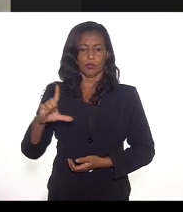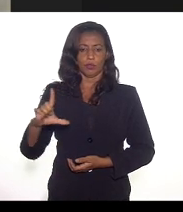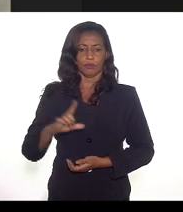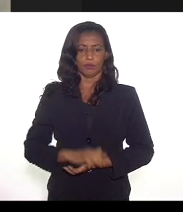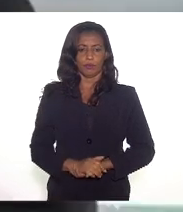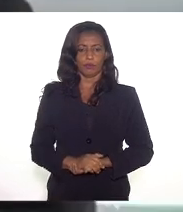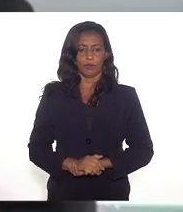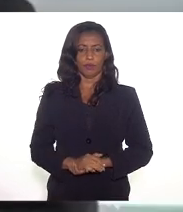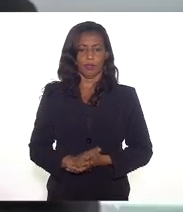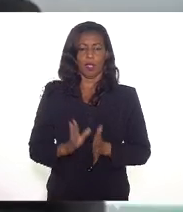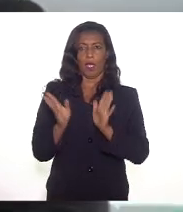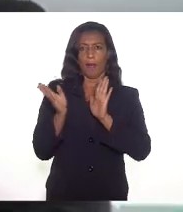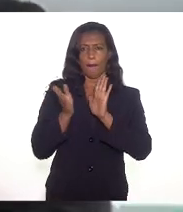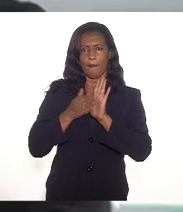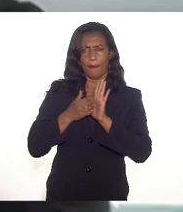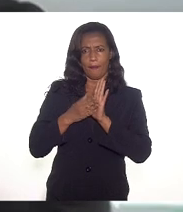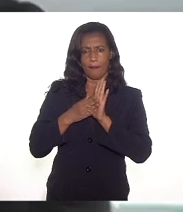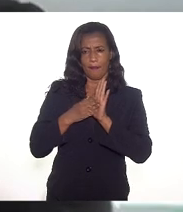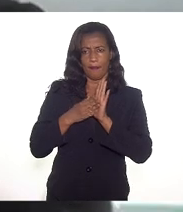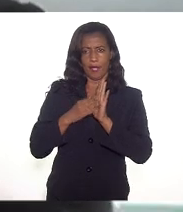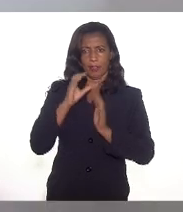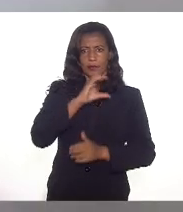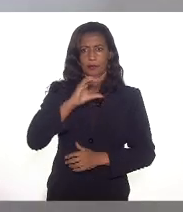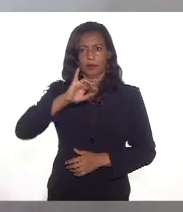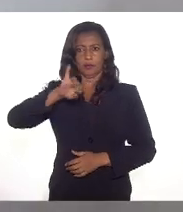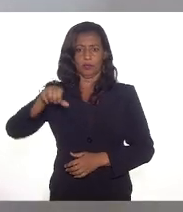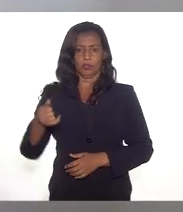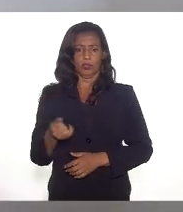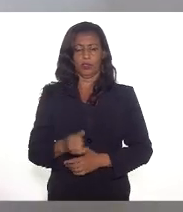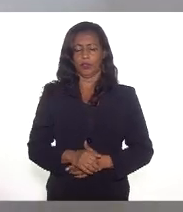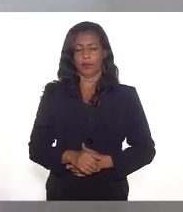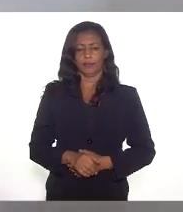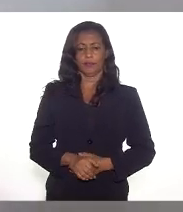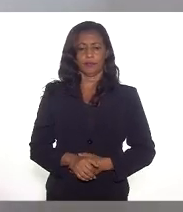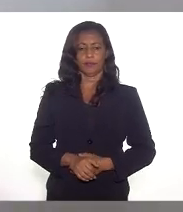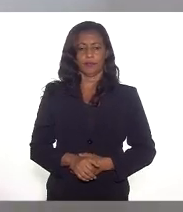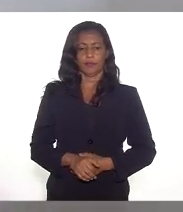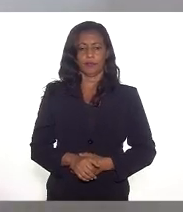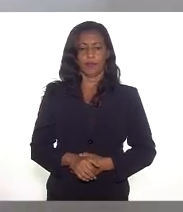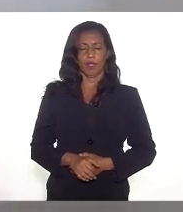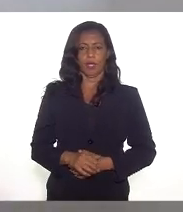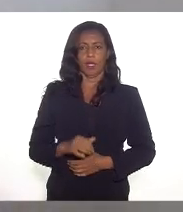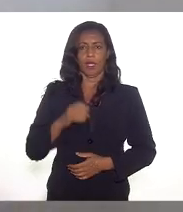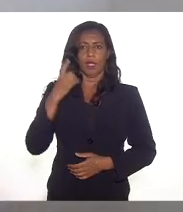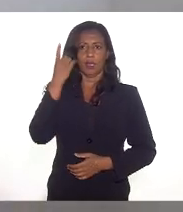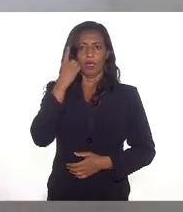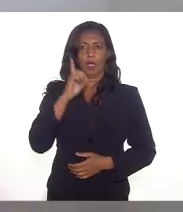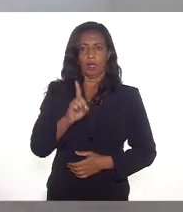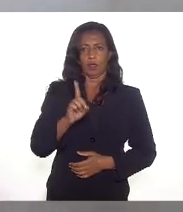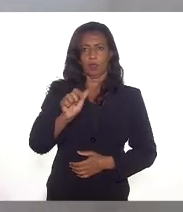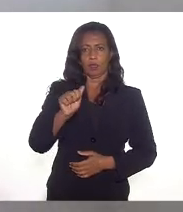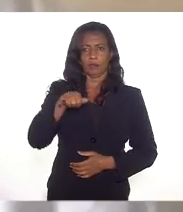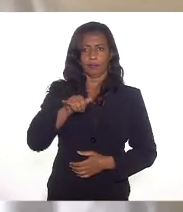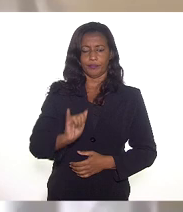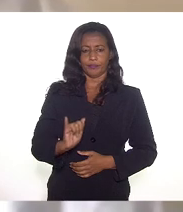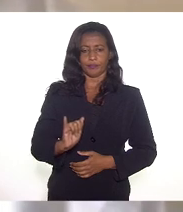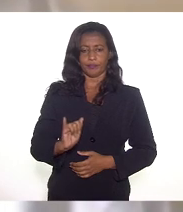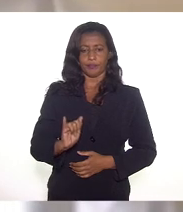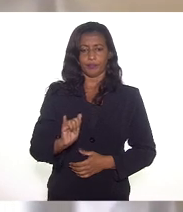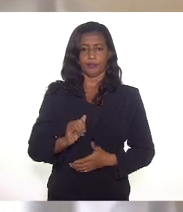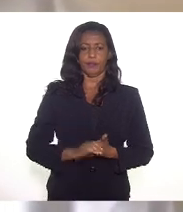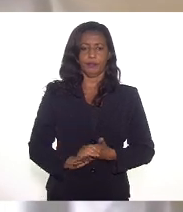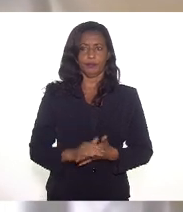Segue parecer da CCJ, presidente. Da Comissão de Defesa dos Direitos Humanos e Cidadania, deputada Dani Monteiro. Senhor